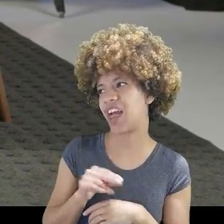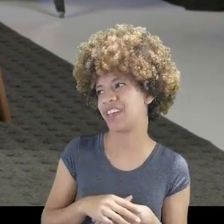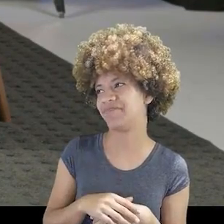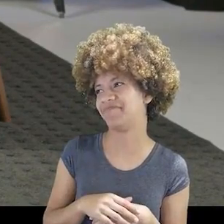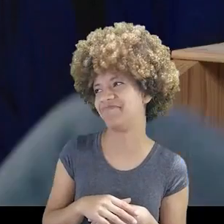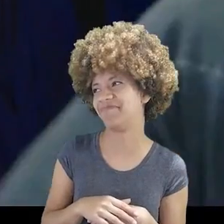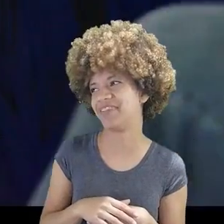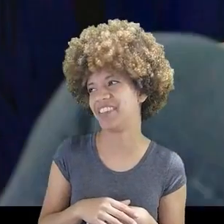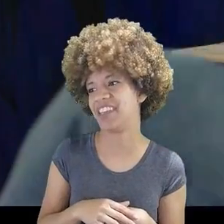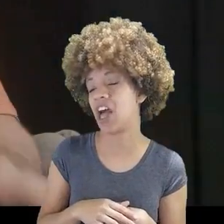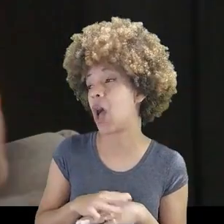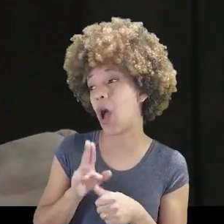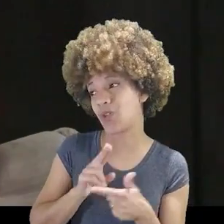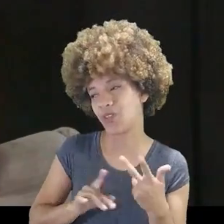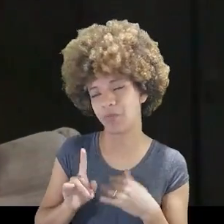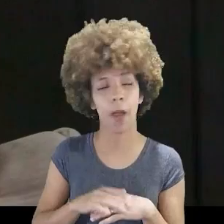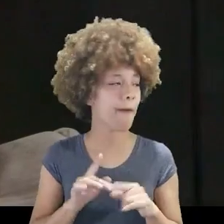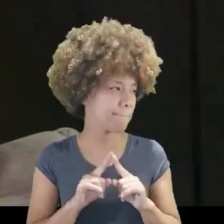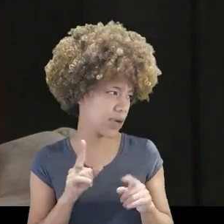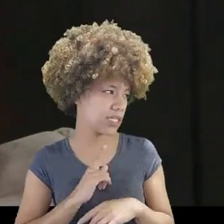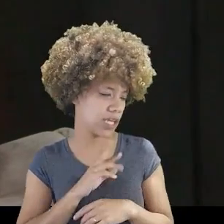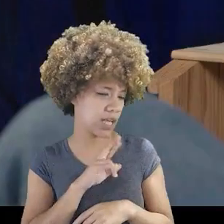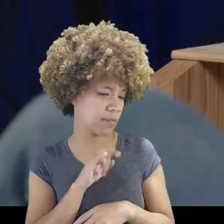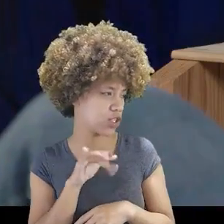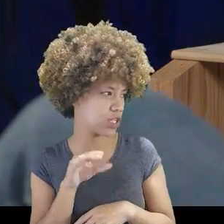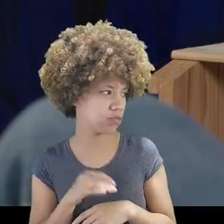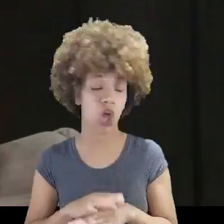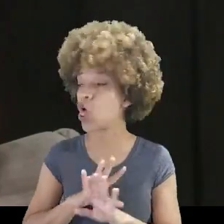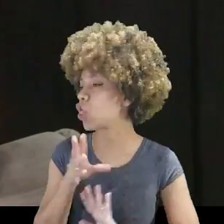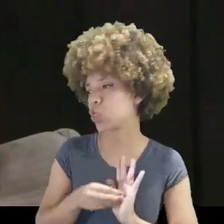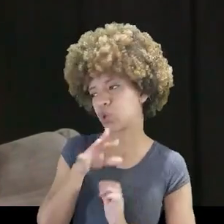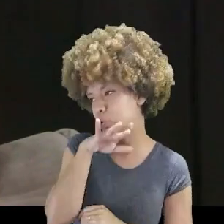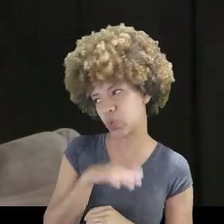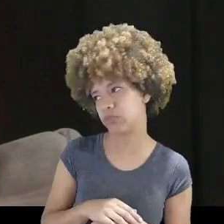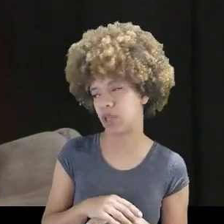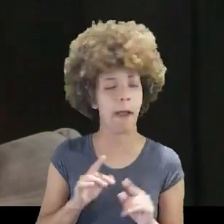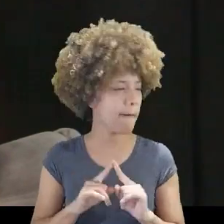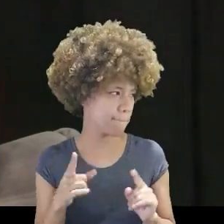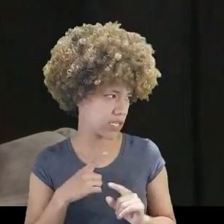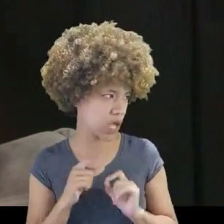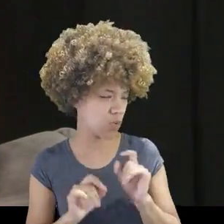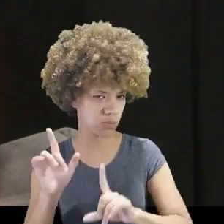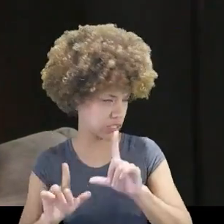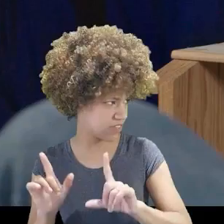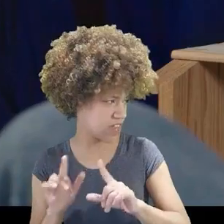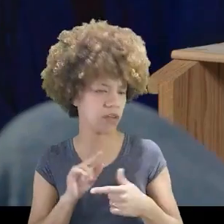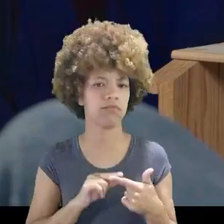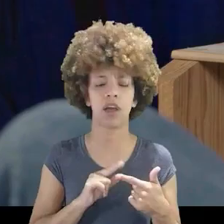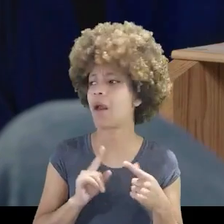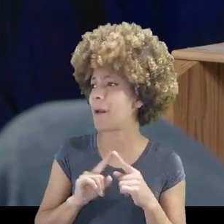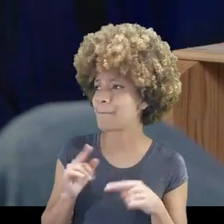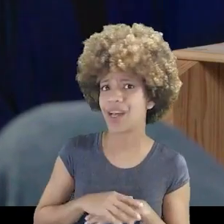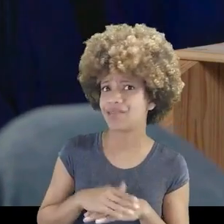Mas temos reptilianos que não sejam todos mas assim que estejam na TV então